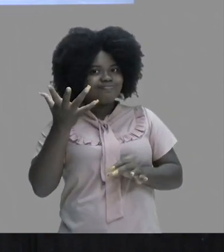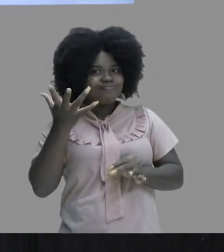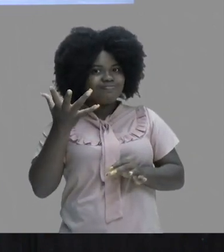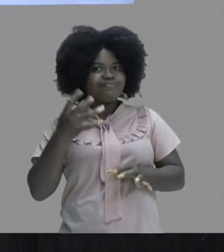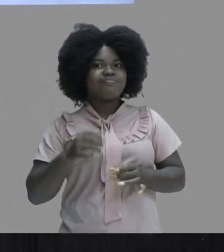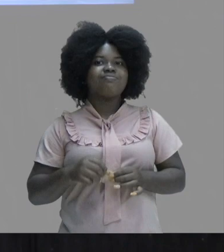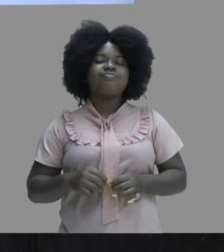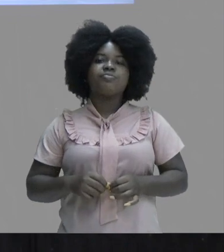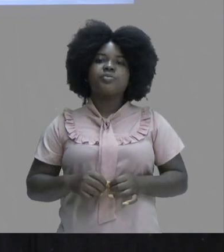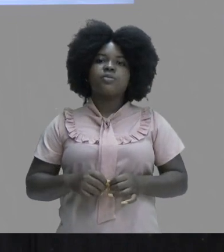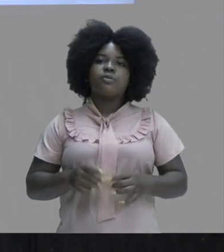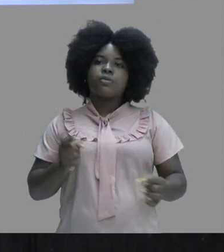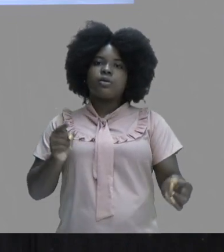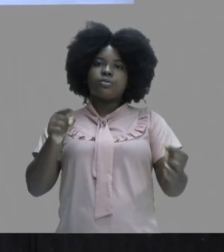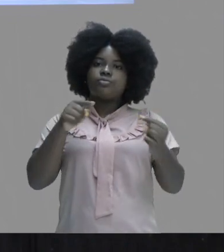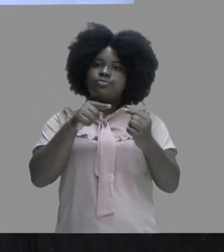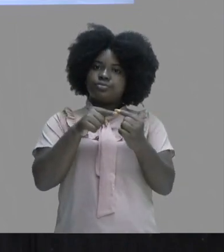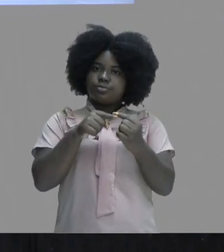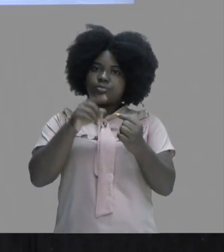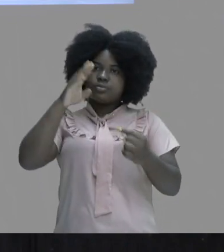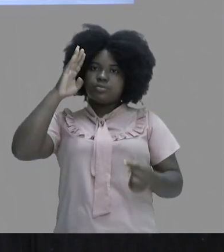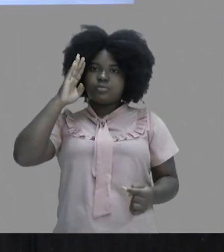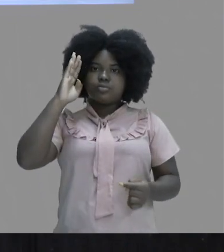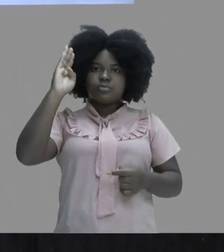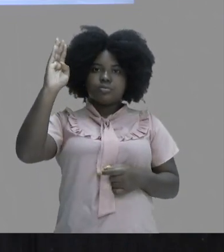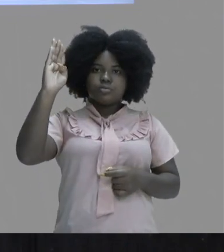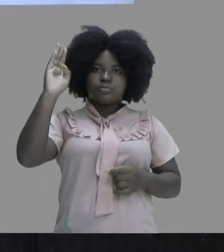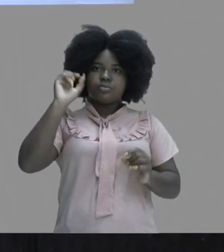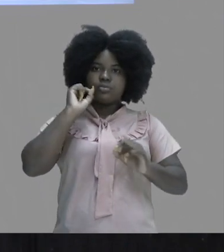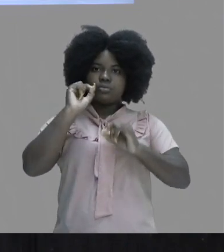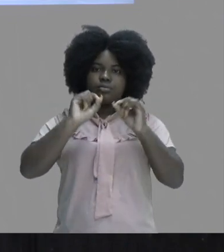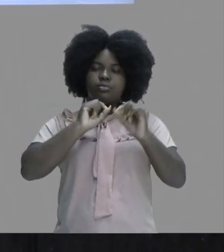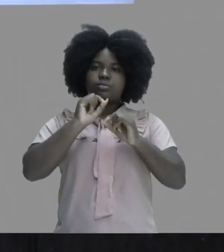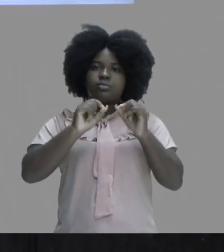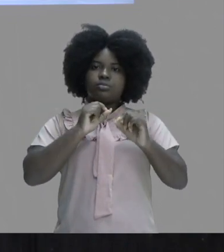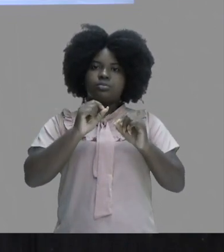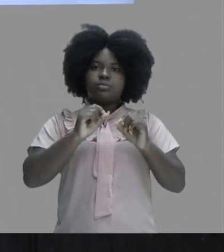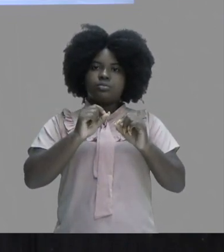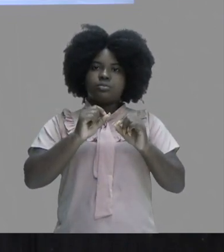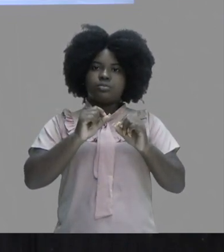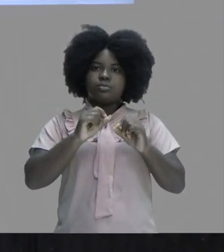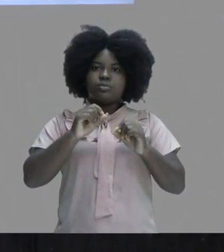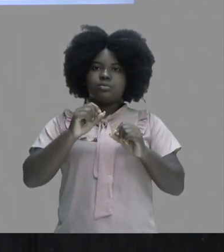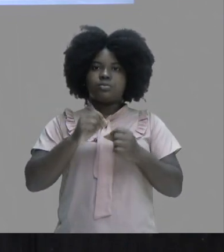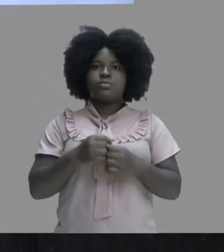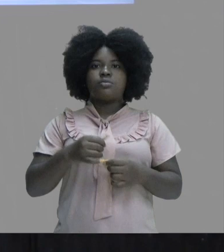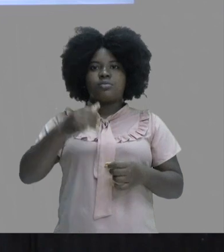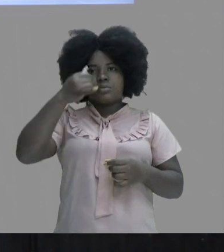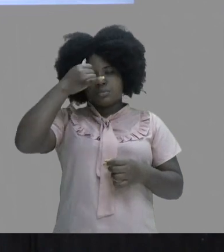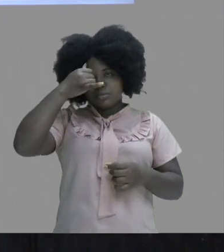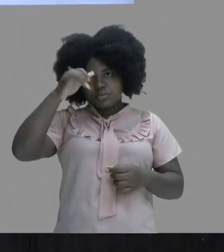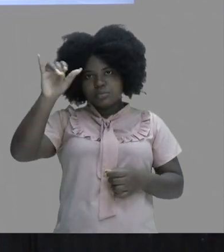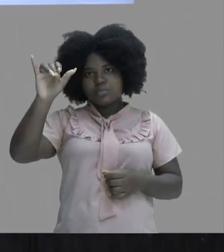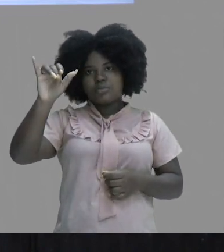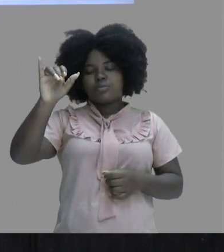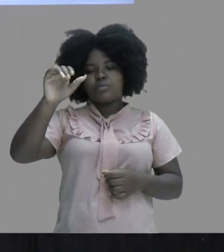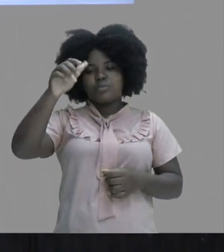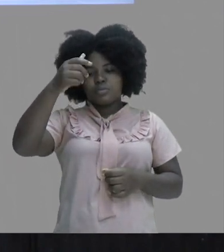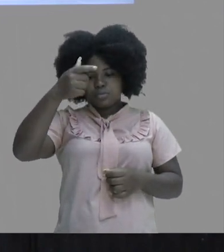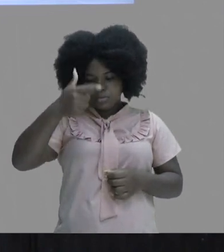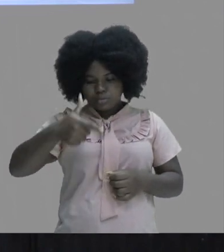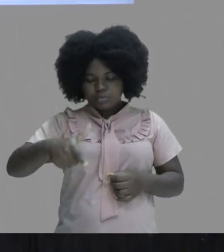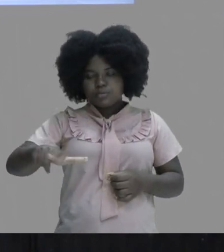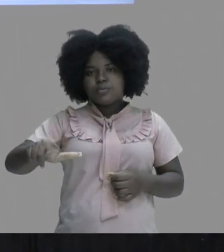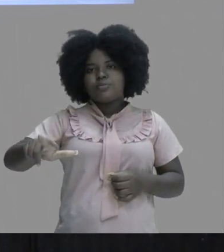objetivo principal da ONU fazer isso era evitar que se repetisse